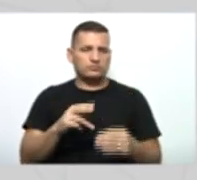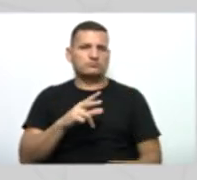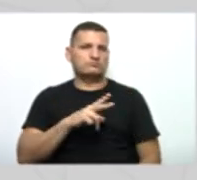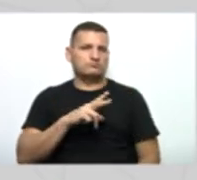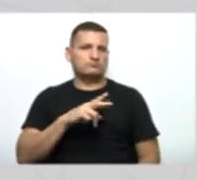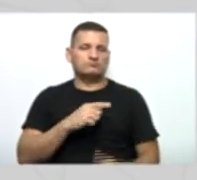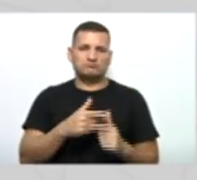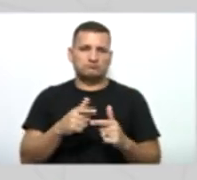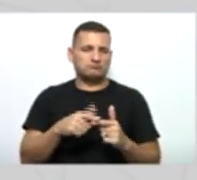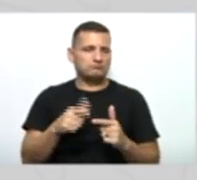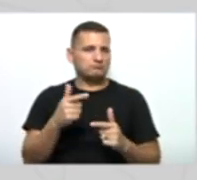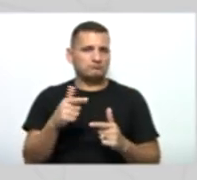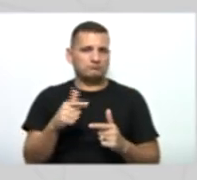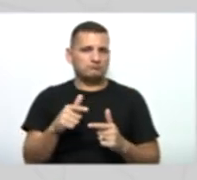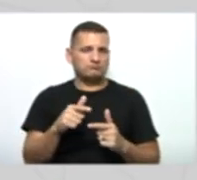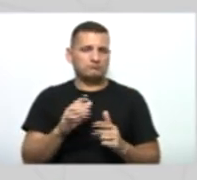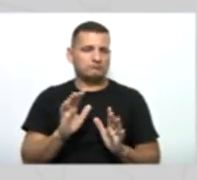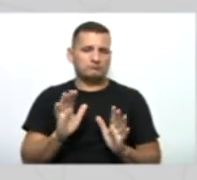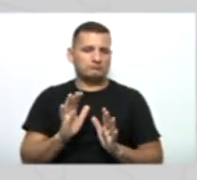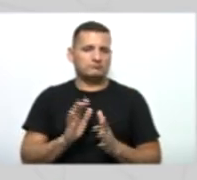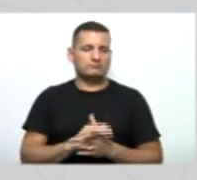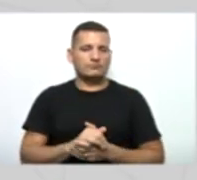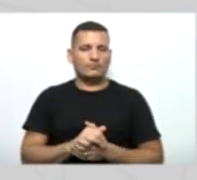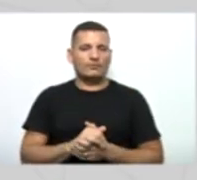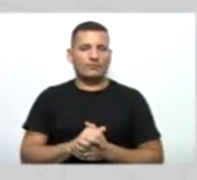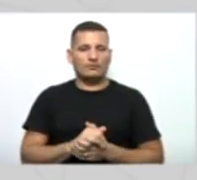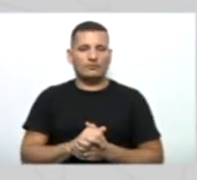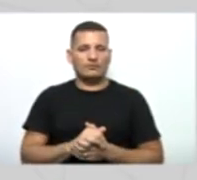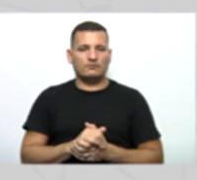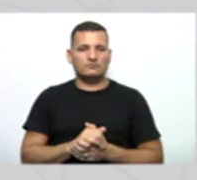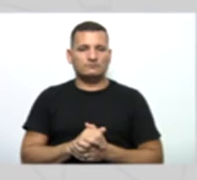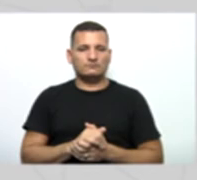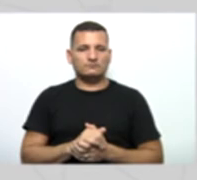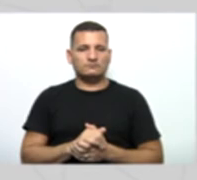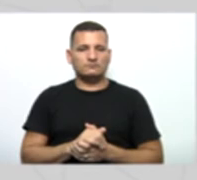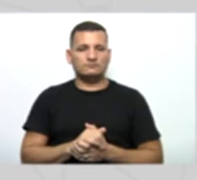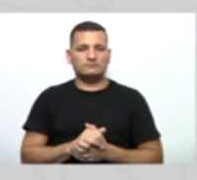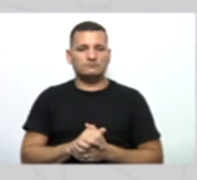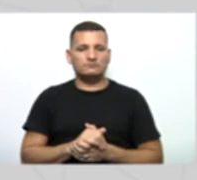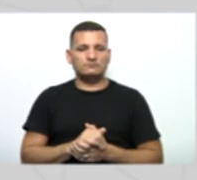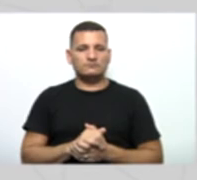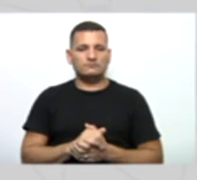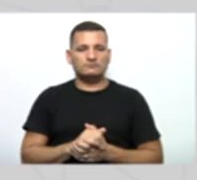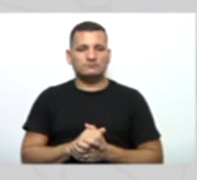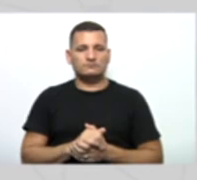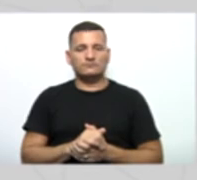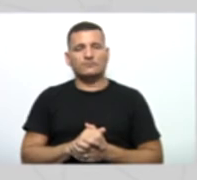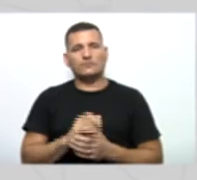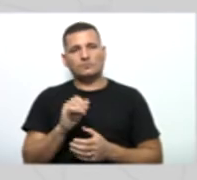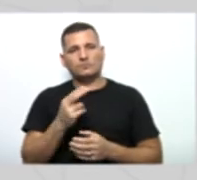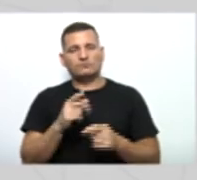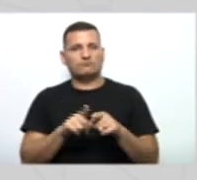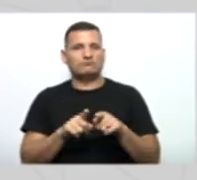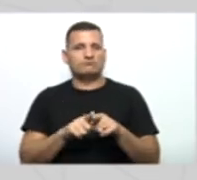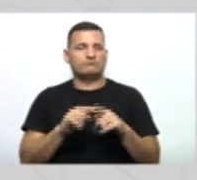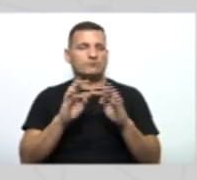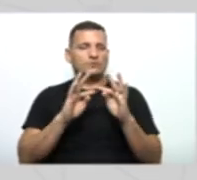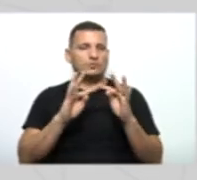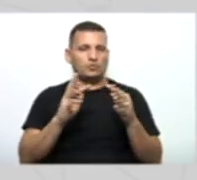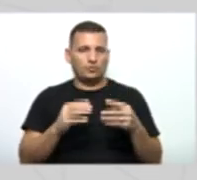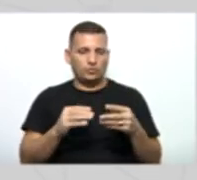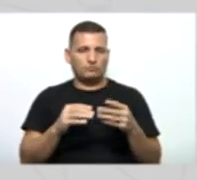problema nenhum. Você vai trabalhar somente com atributo do tipo privado, mas também você pode declarar todos como atributo do tipo